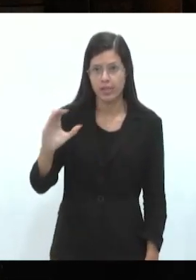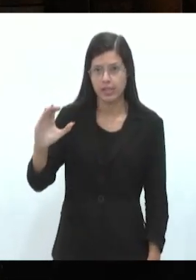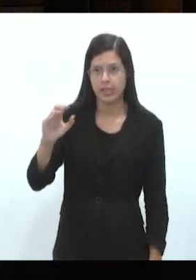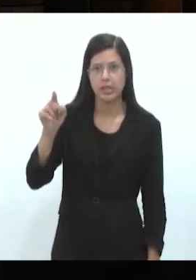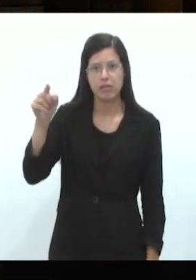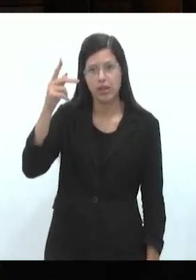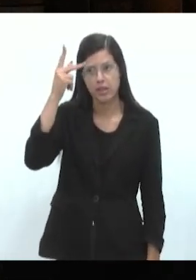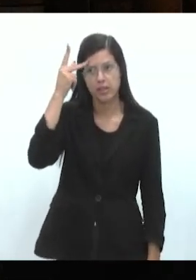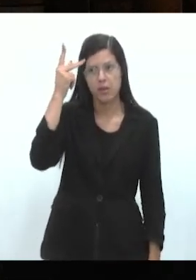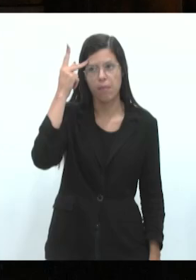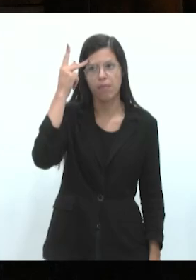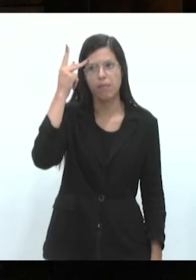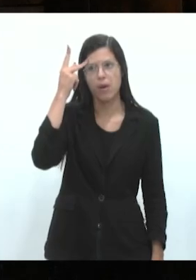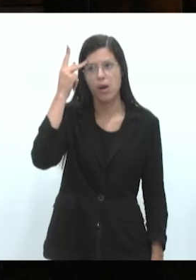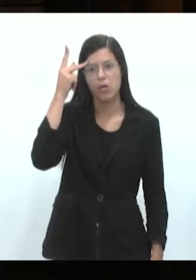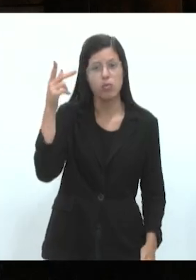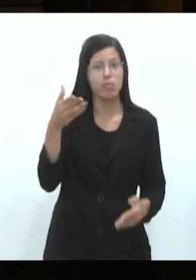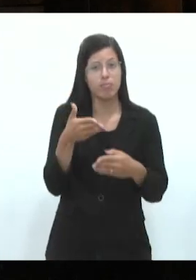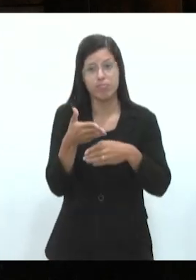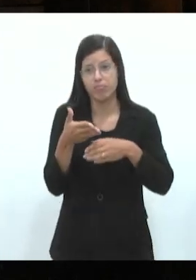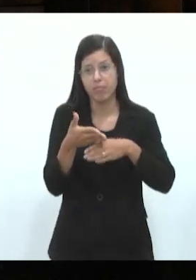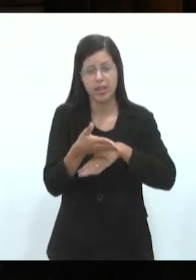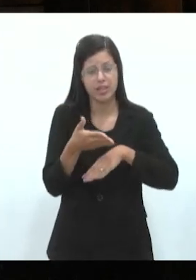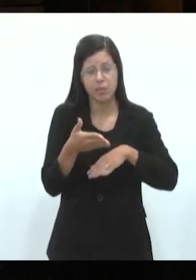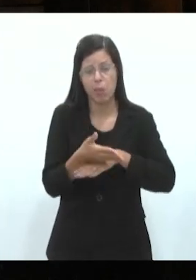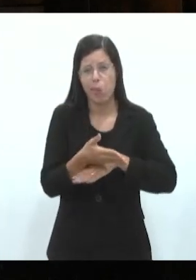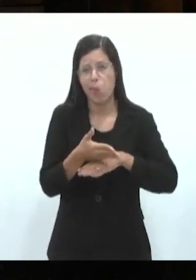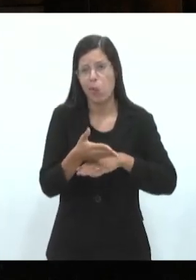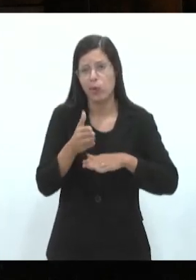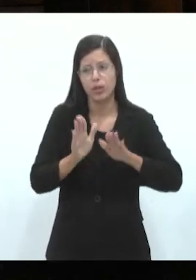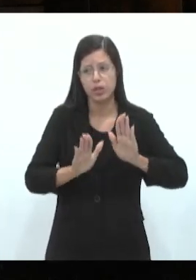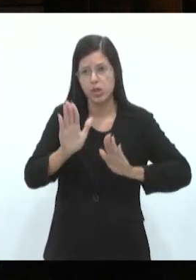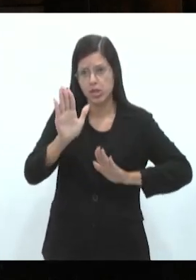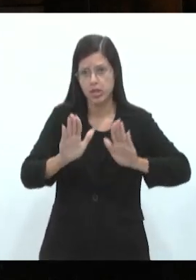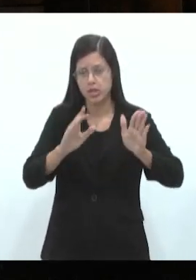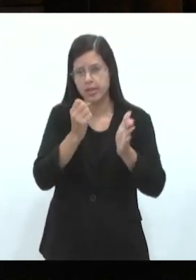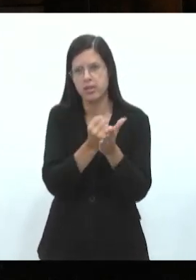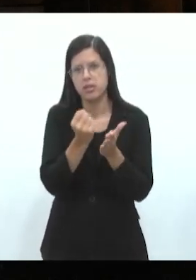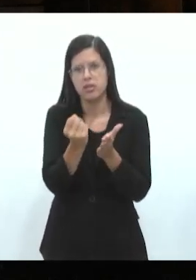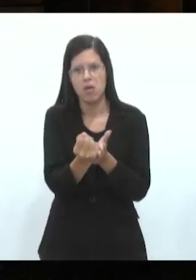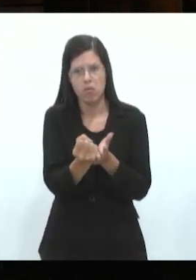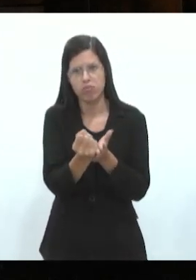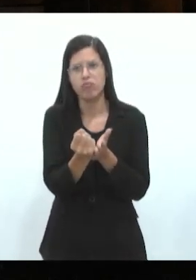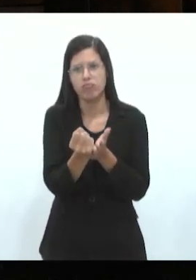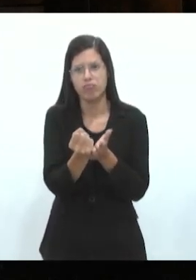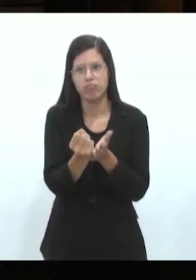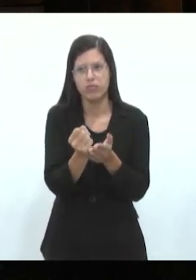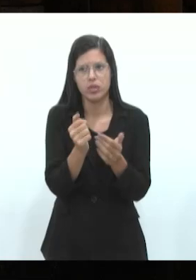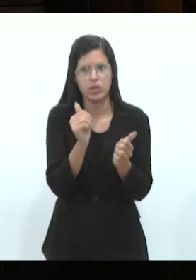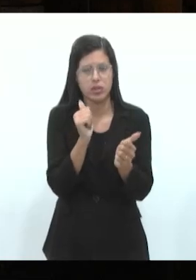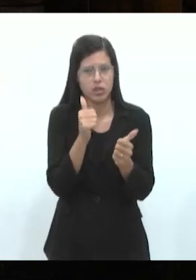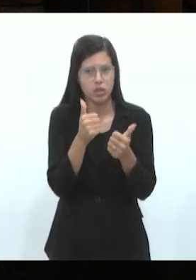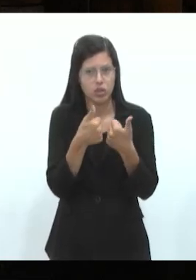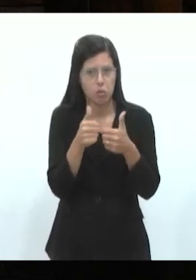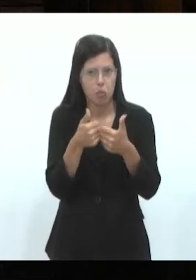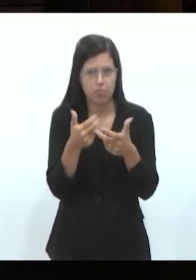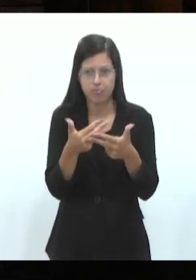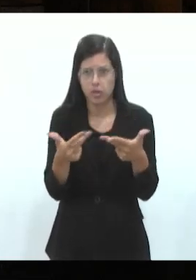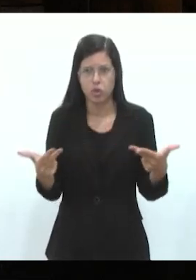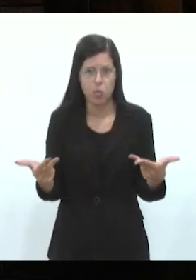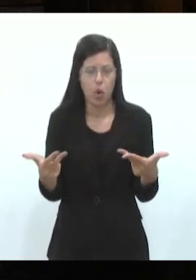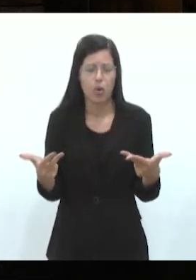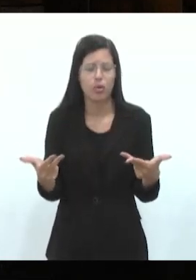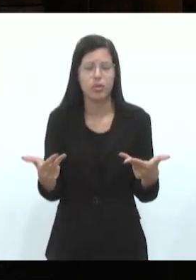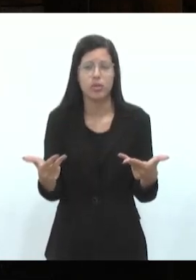Paulo participou de licitação, se associou ao transporte de passageiro. Isso está acontecendo aos olhos